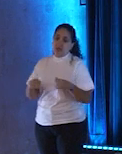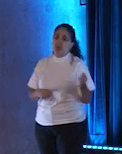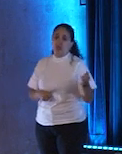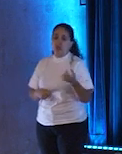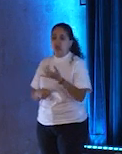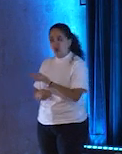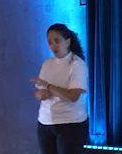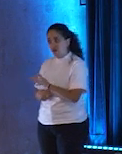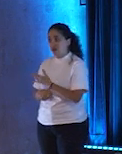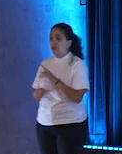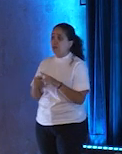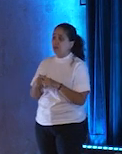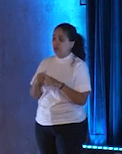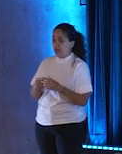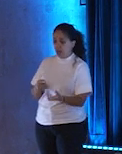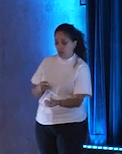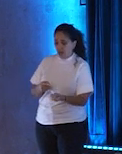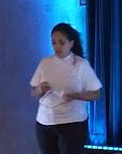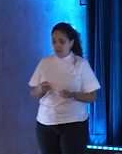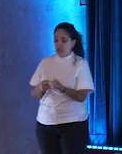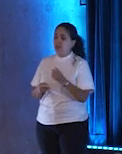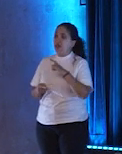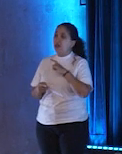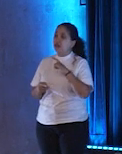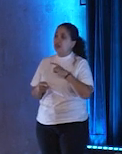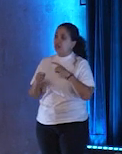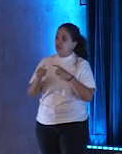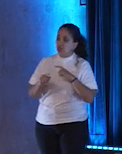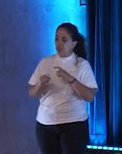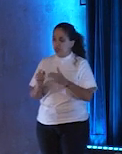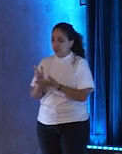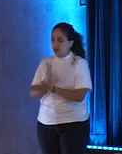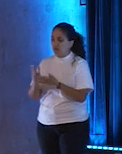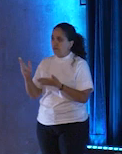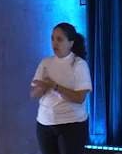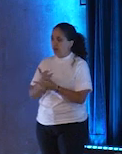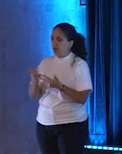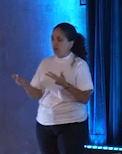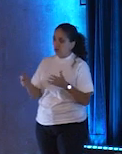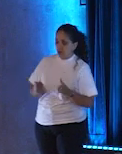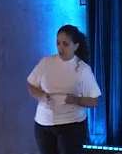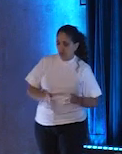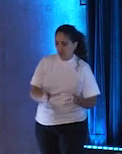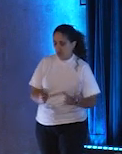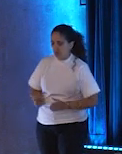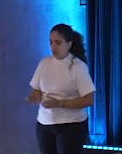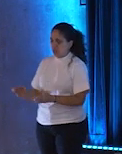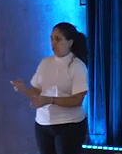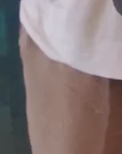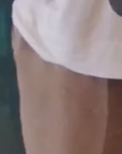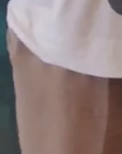nova, pela presença das gavetas, de se guardarem seletivamente os pertences. Ora, não dá para a